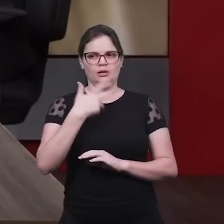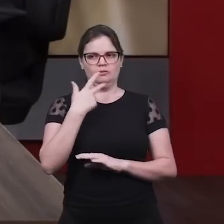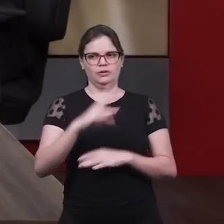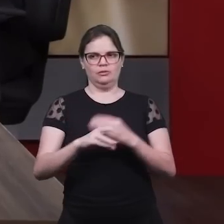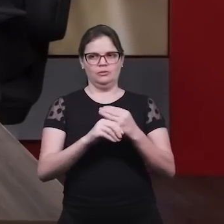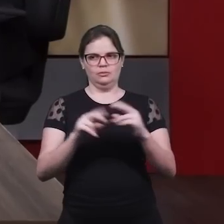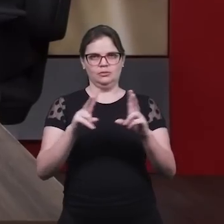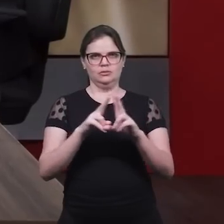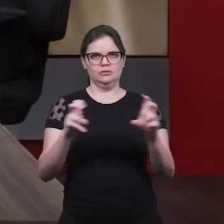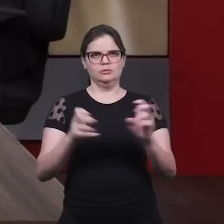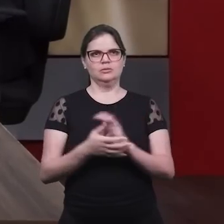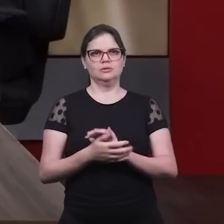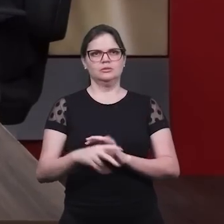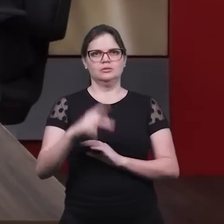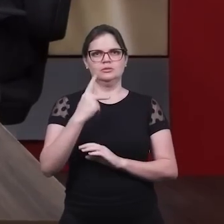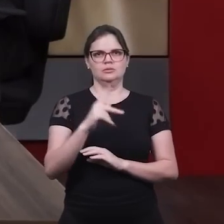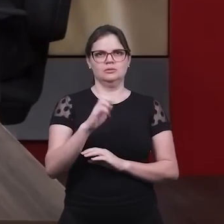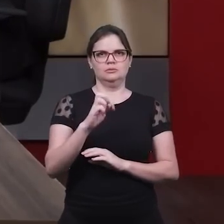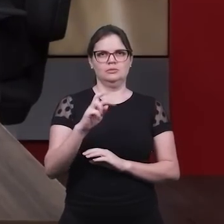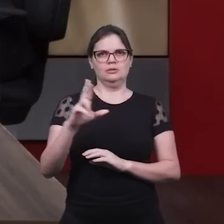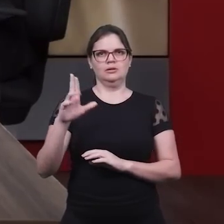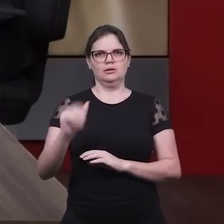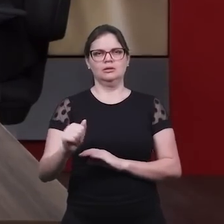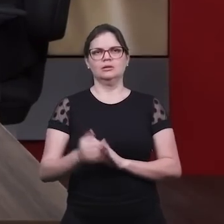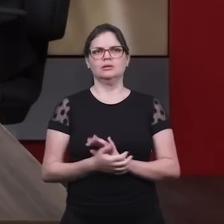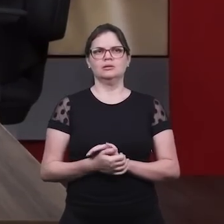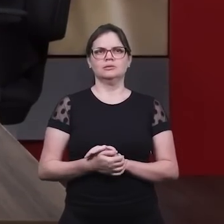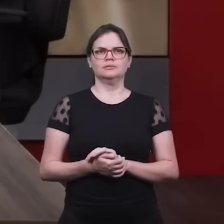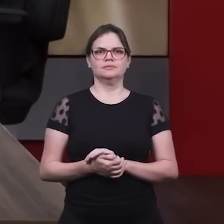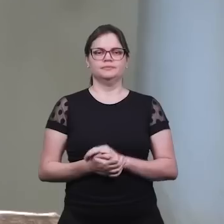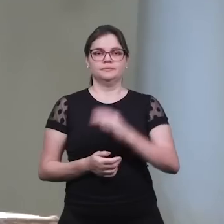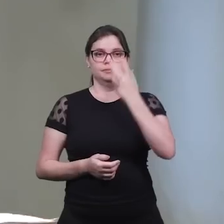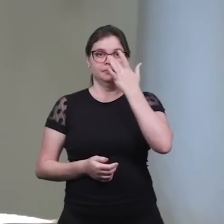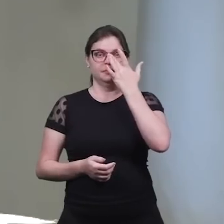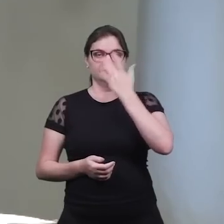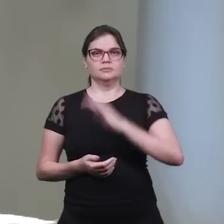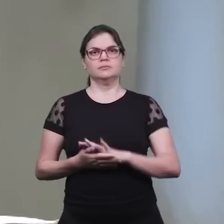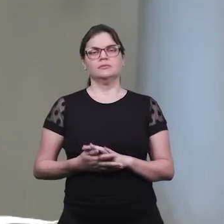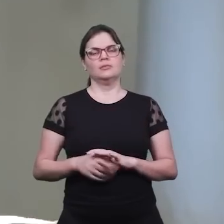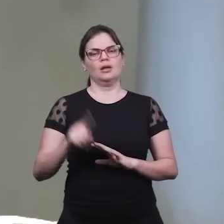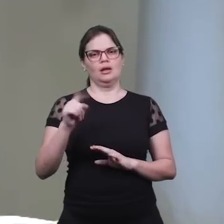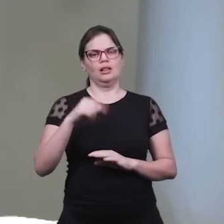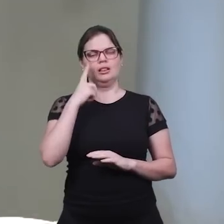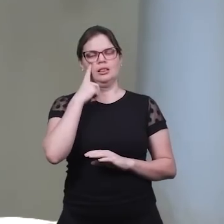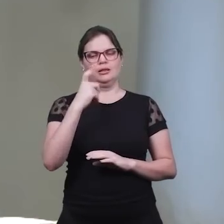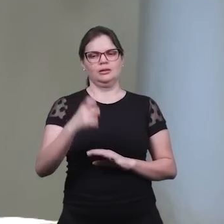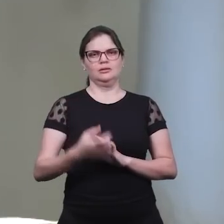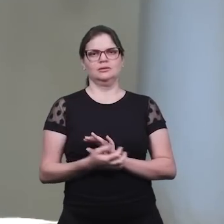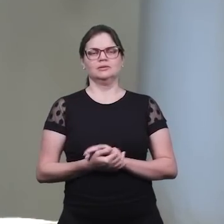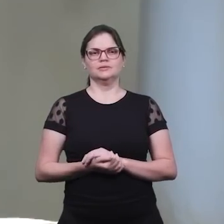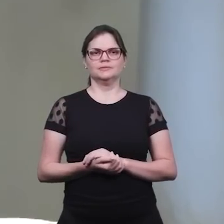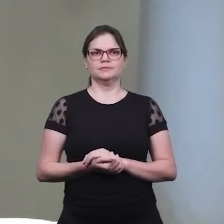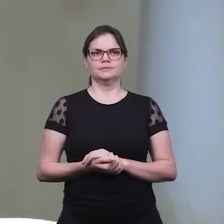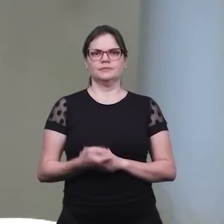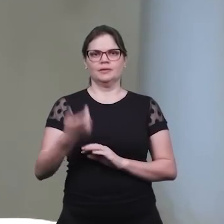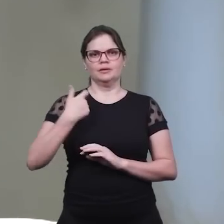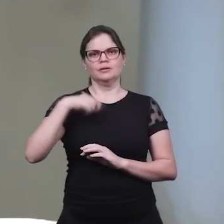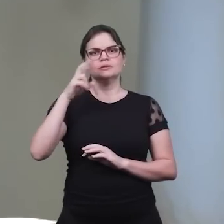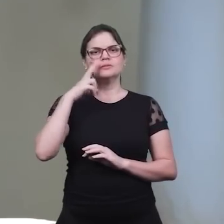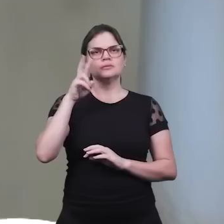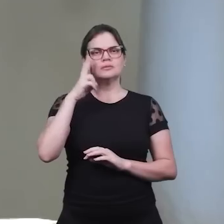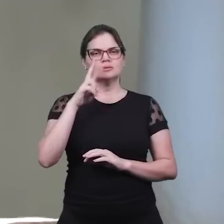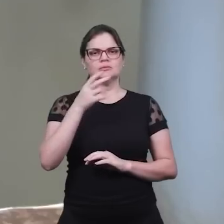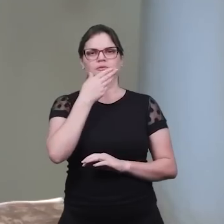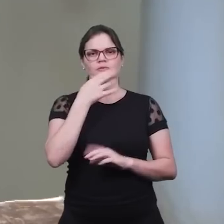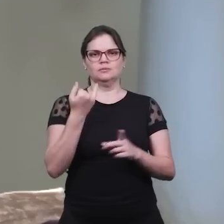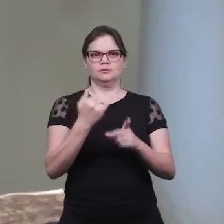aqui, a questão de Petra, né? Eu achei essa cidade de Petra uma coisa interessante. Aqui, eu lembrei do profeta